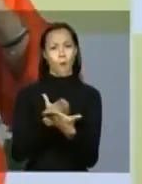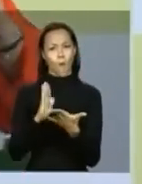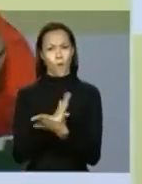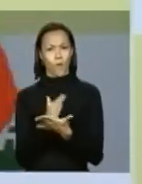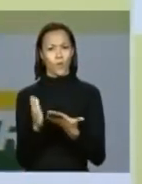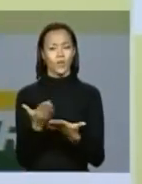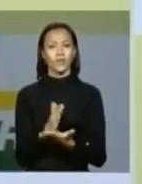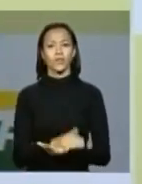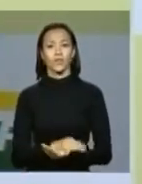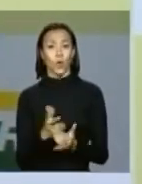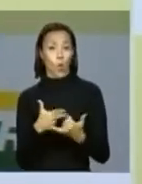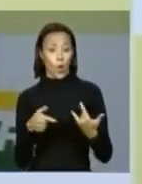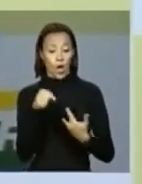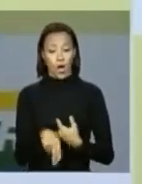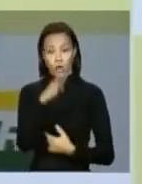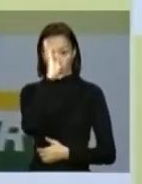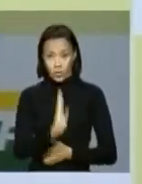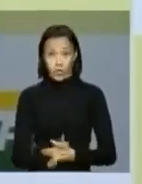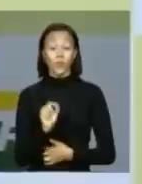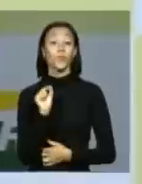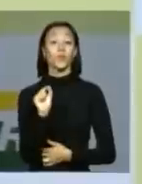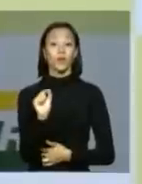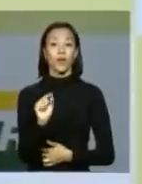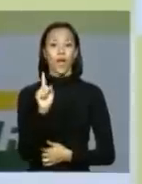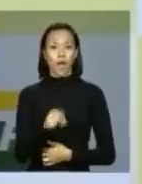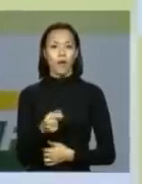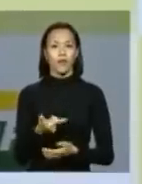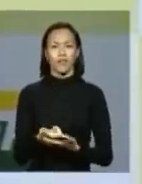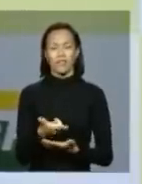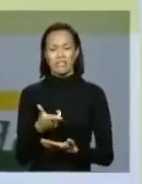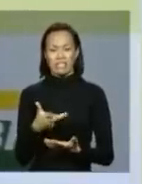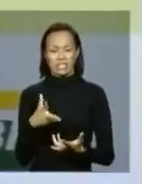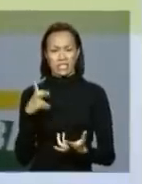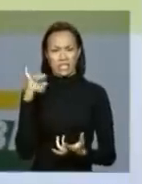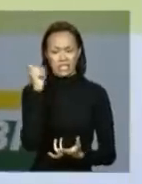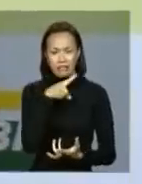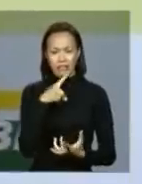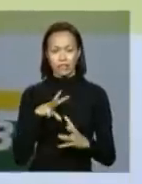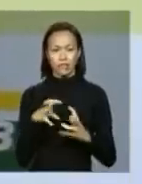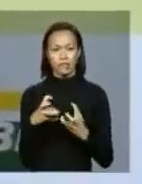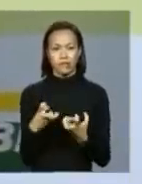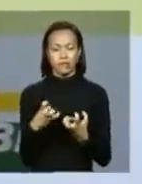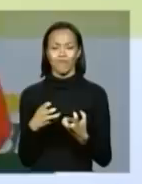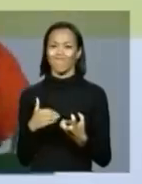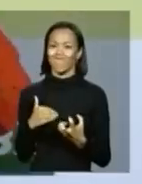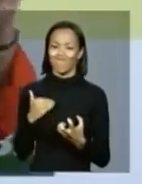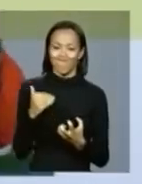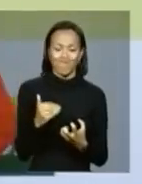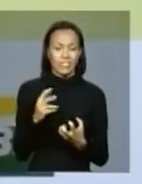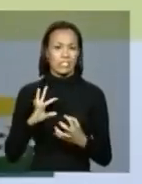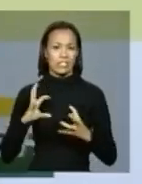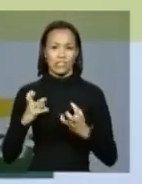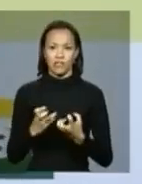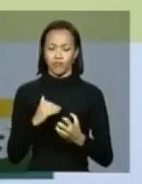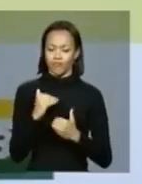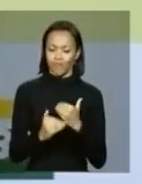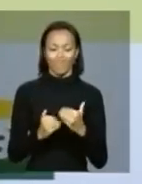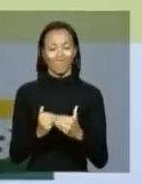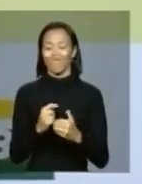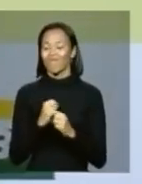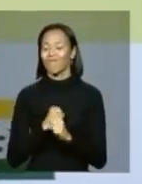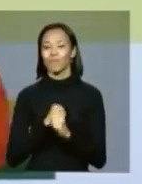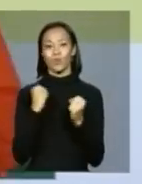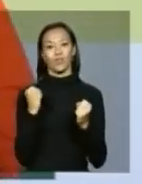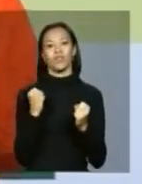algumas condições no Brasil que eram entraves ao crescimento econômico sustentável do